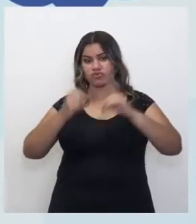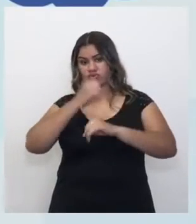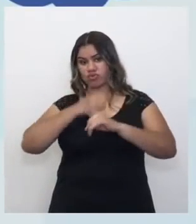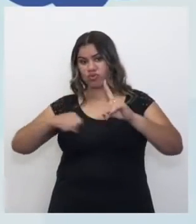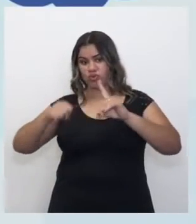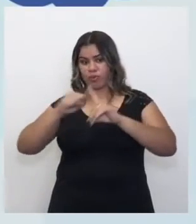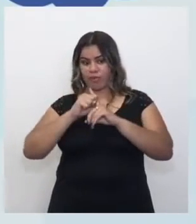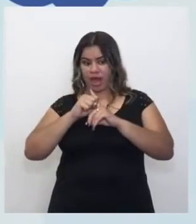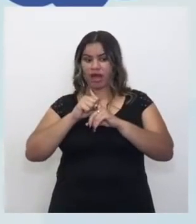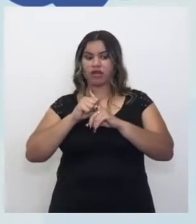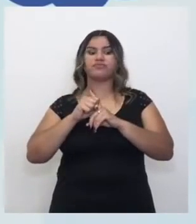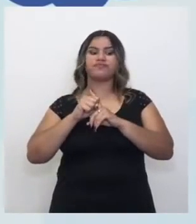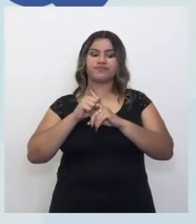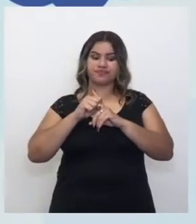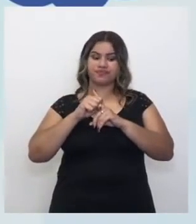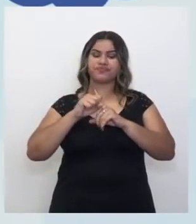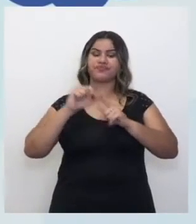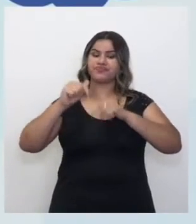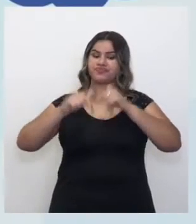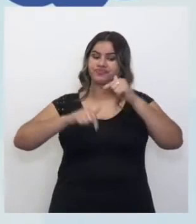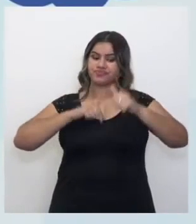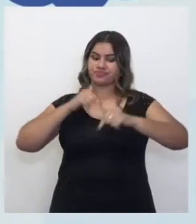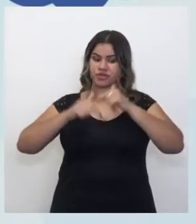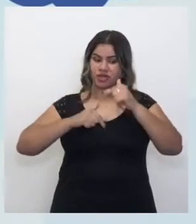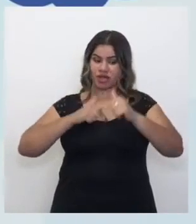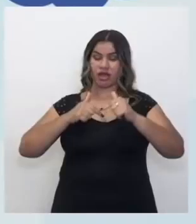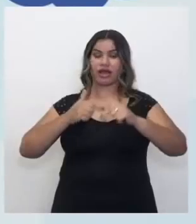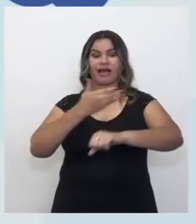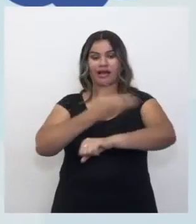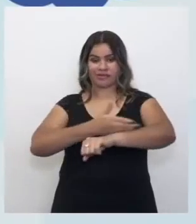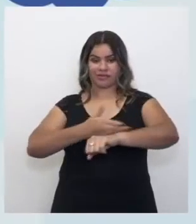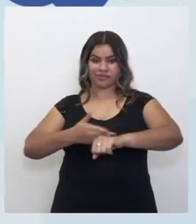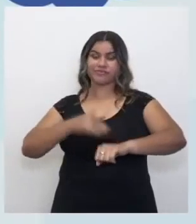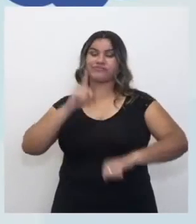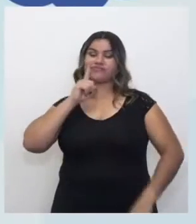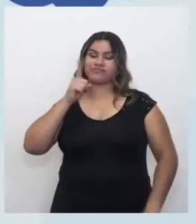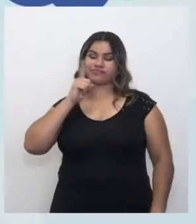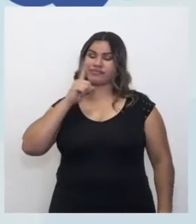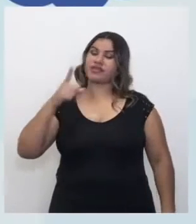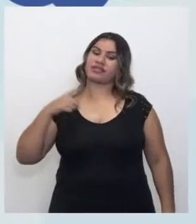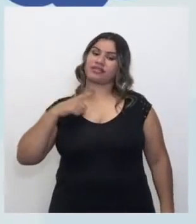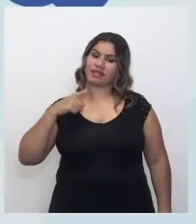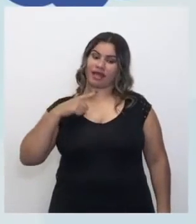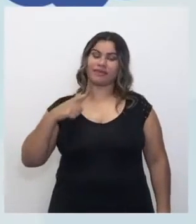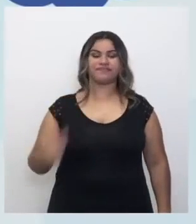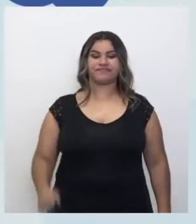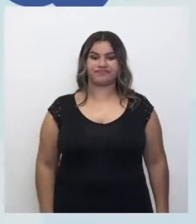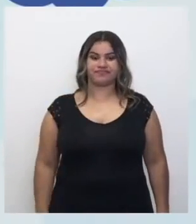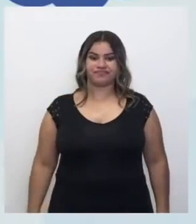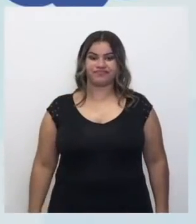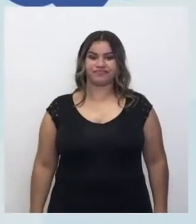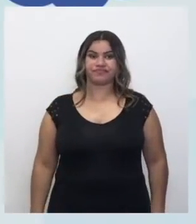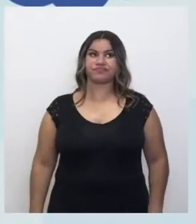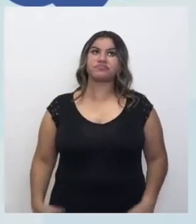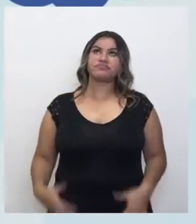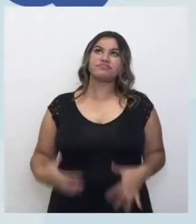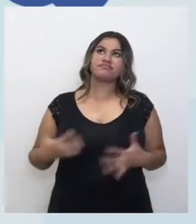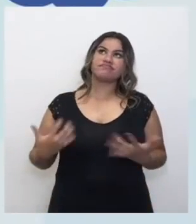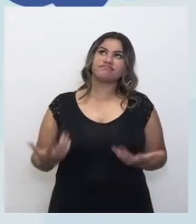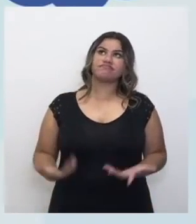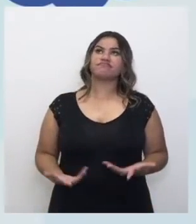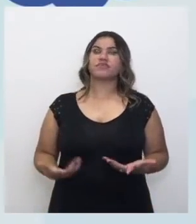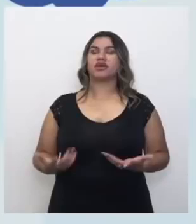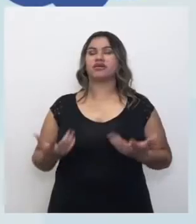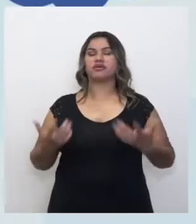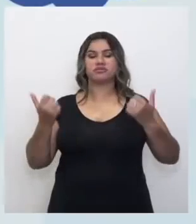trabalho, tem uma vida cotidiana, tá certo? Então, assim, olha,